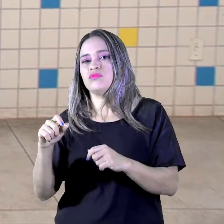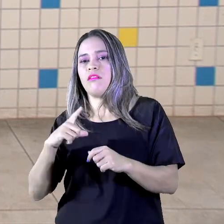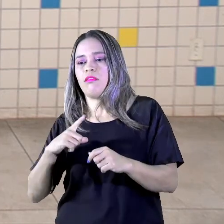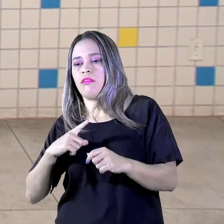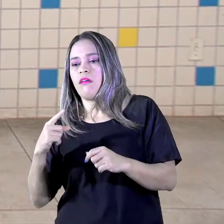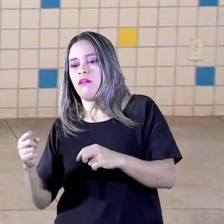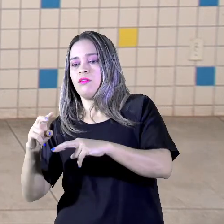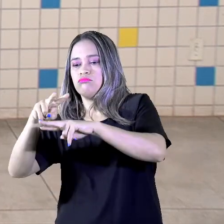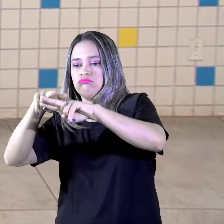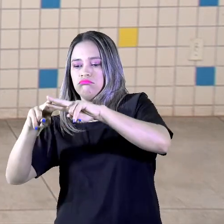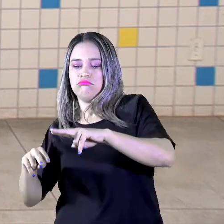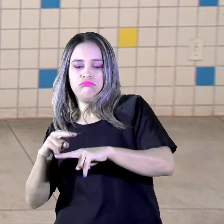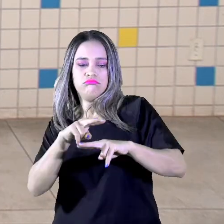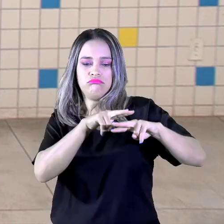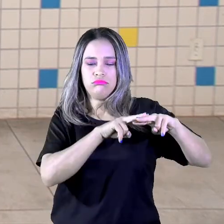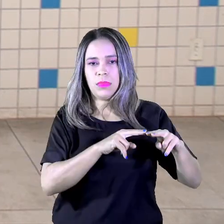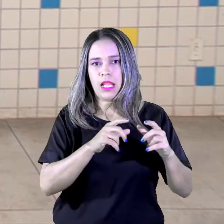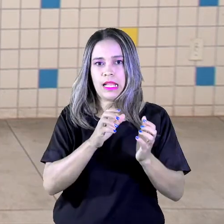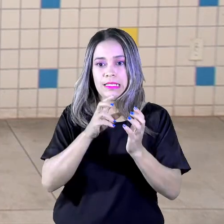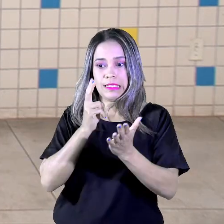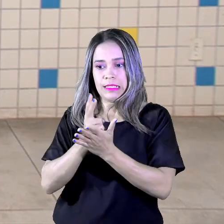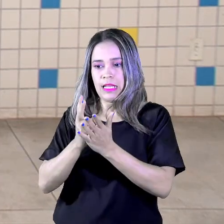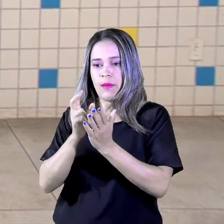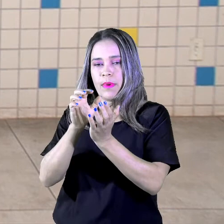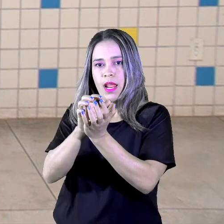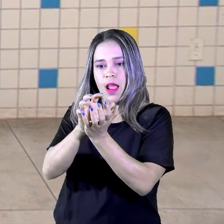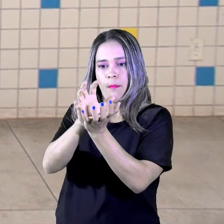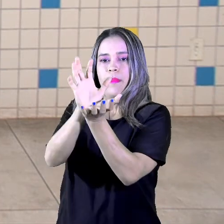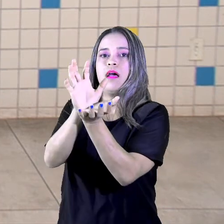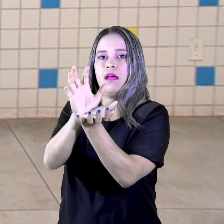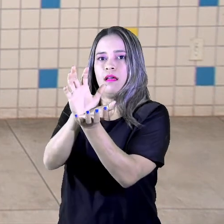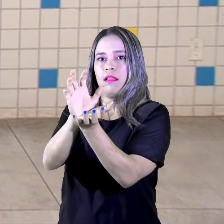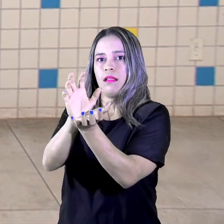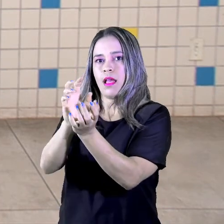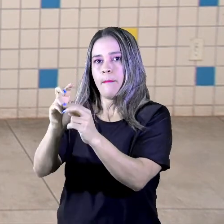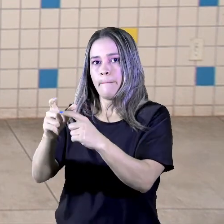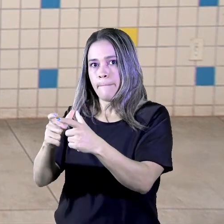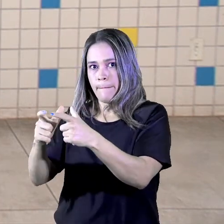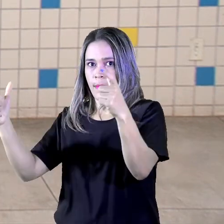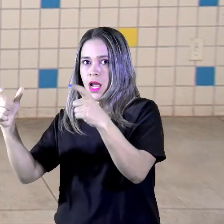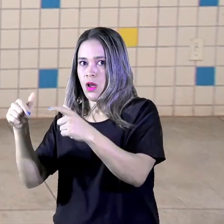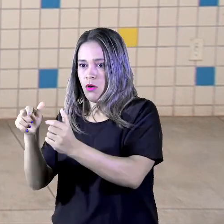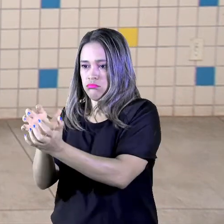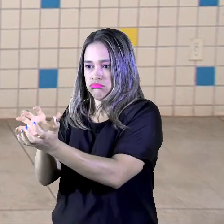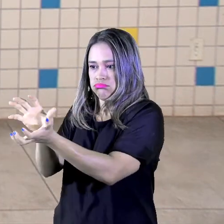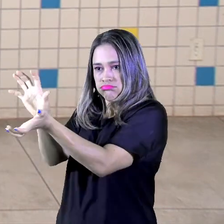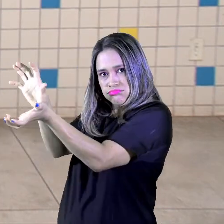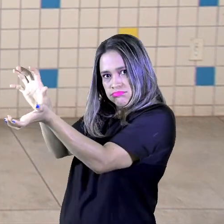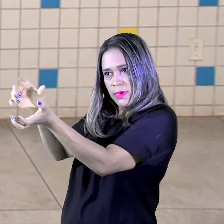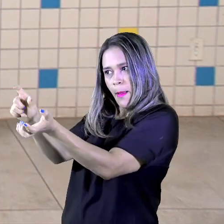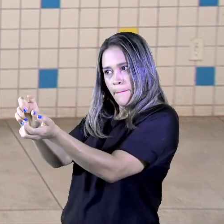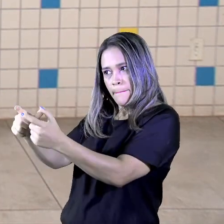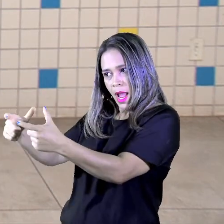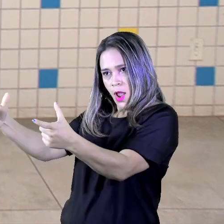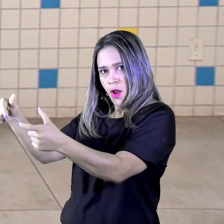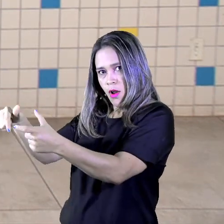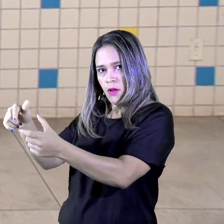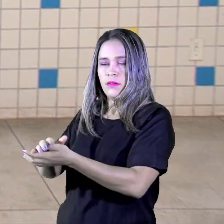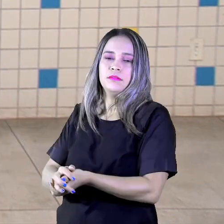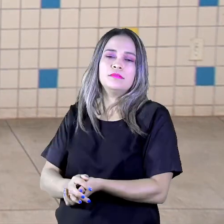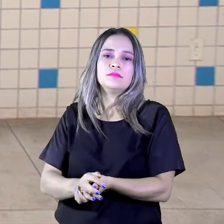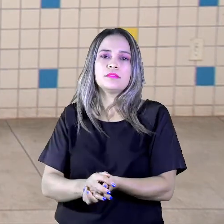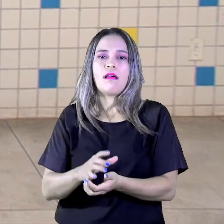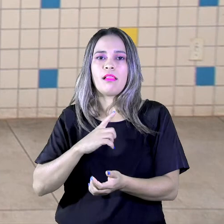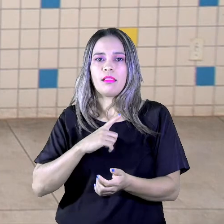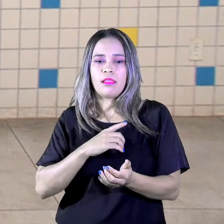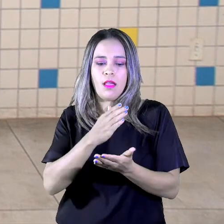estar sempre aberto para quem é maior. Então, lembre-se dessa fração da laranja. Lá temos um meio